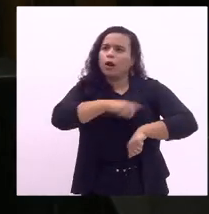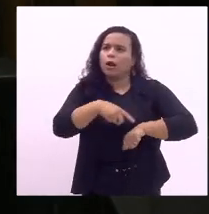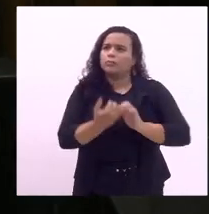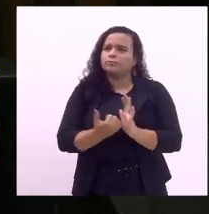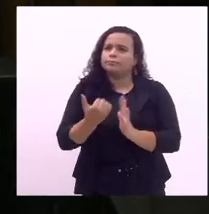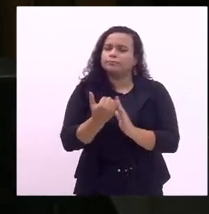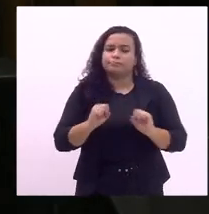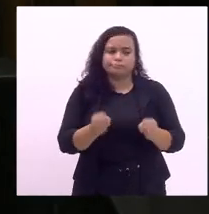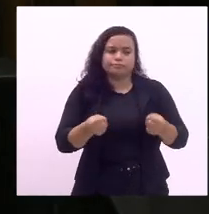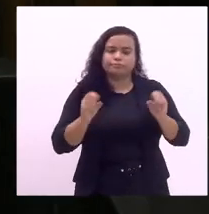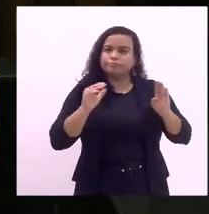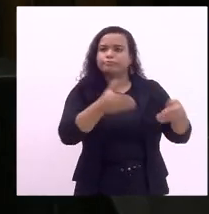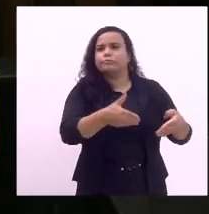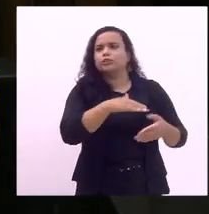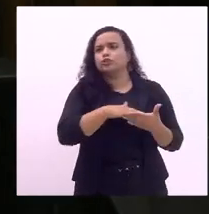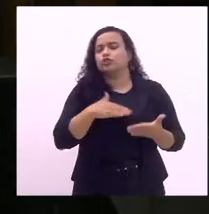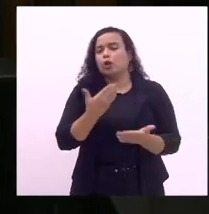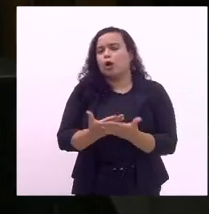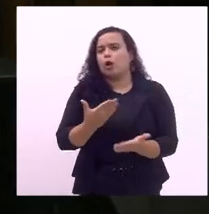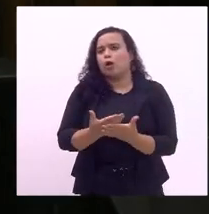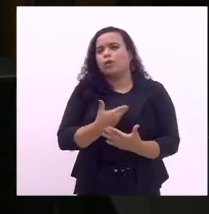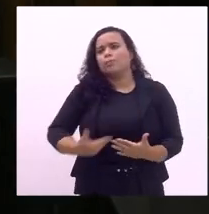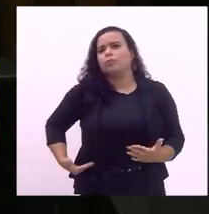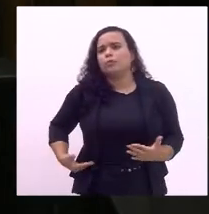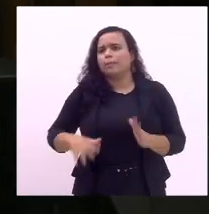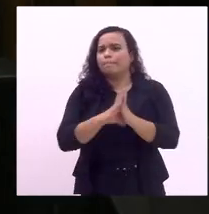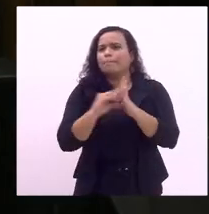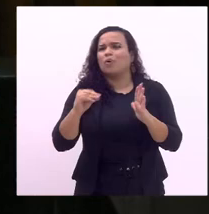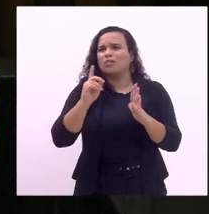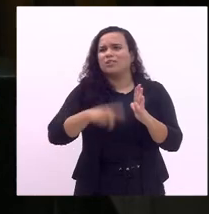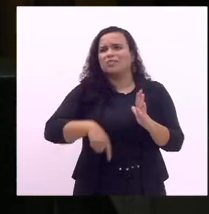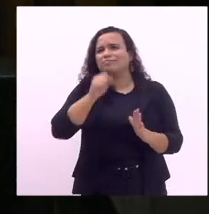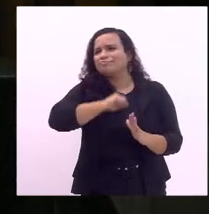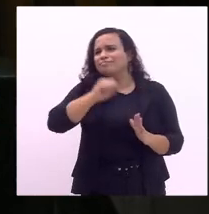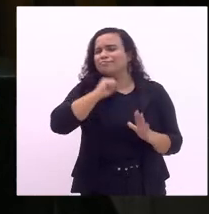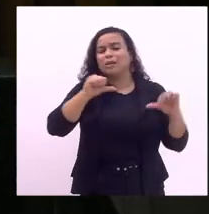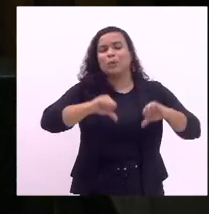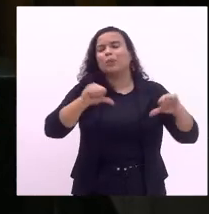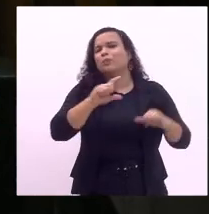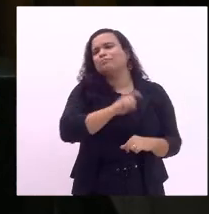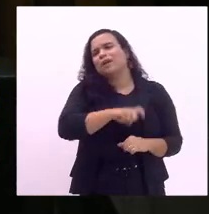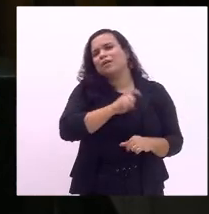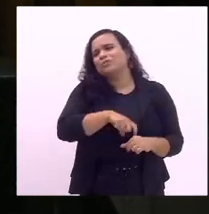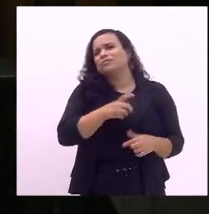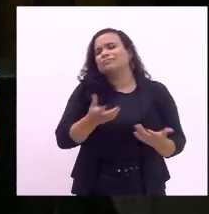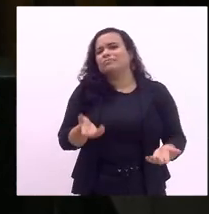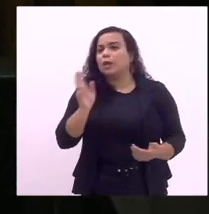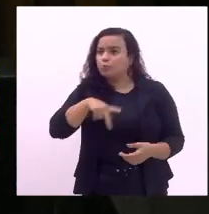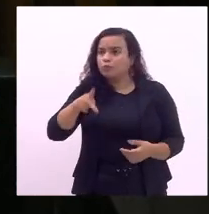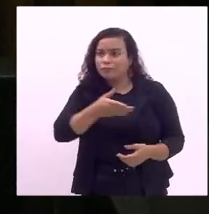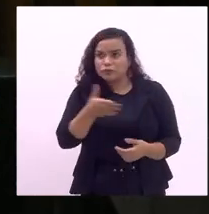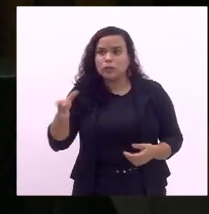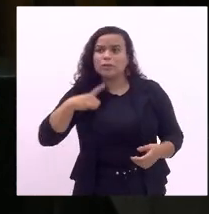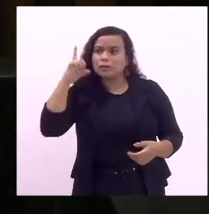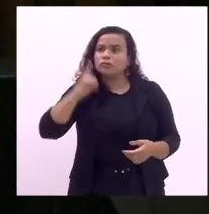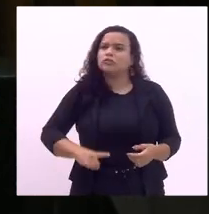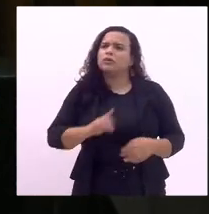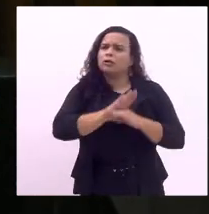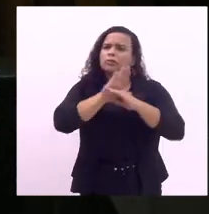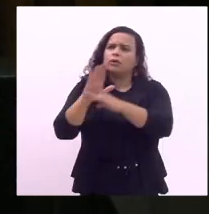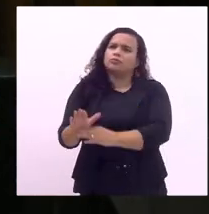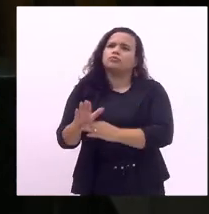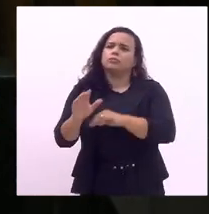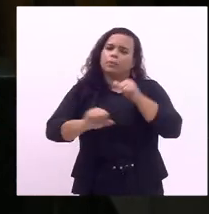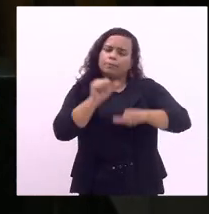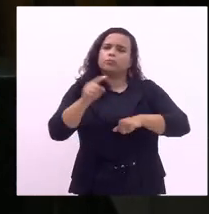escola pública, porque esse modelo de GLPs é um modelo perverso. Esses professores têm direito de serem contemplados pela